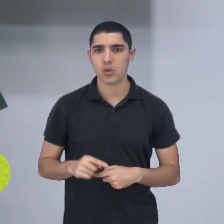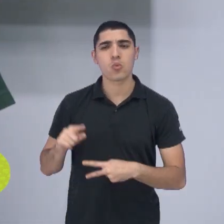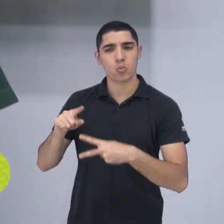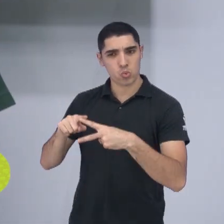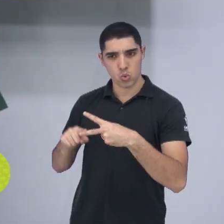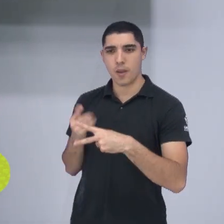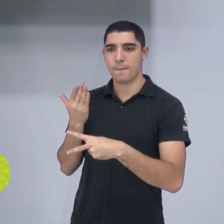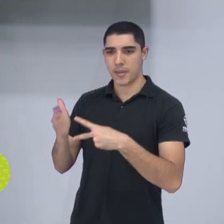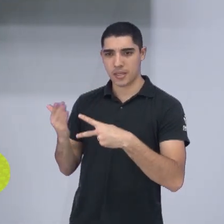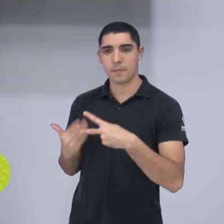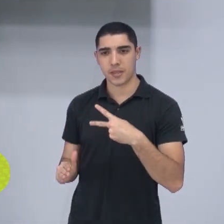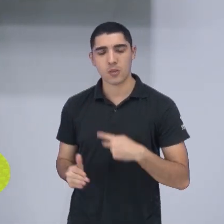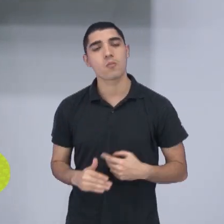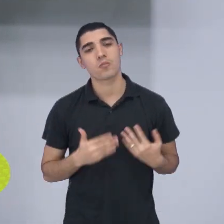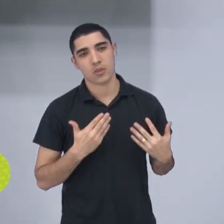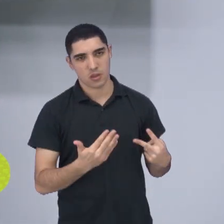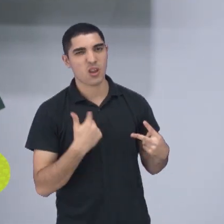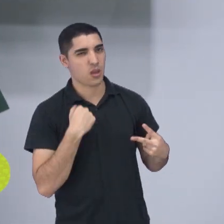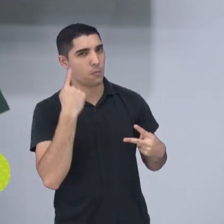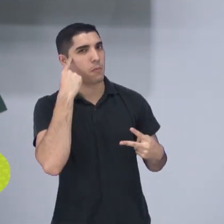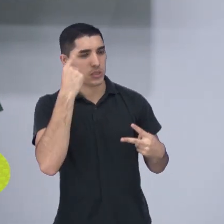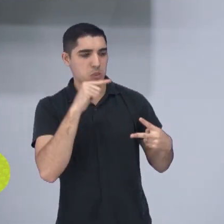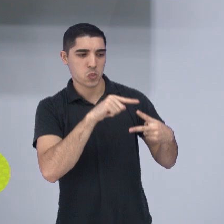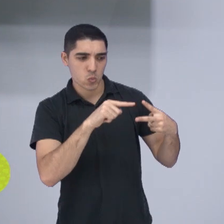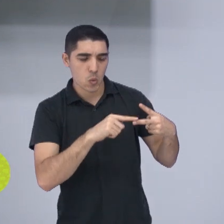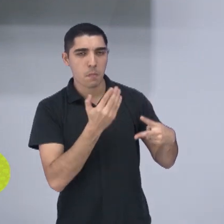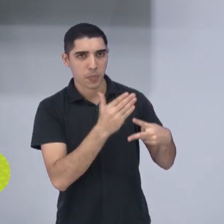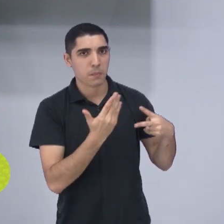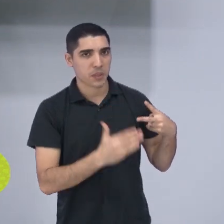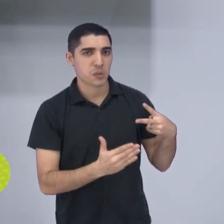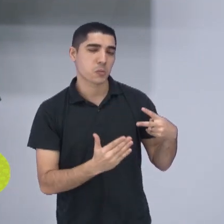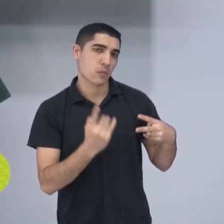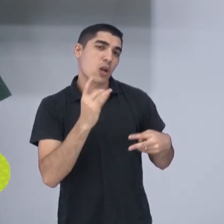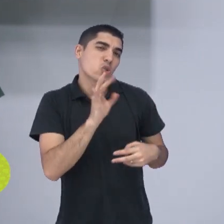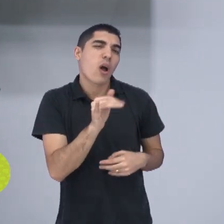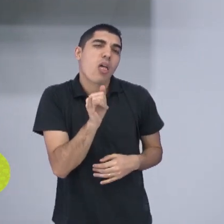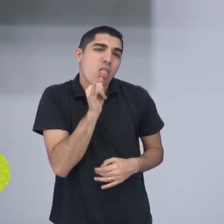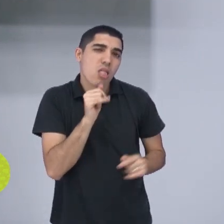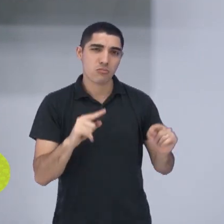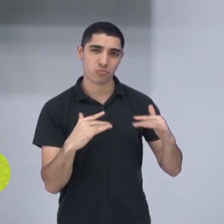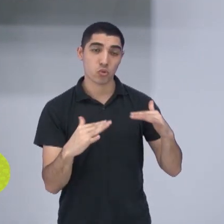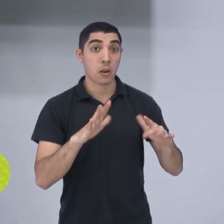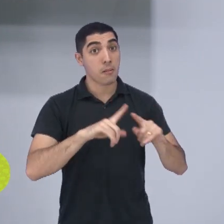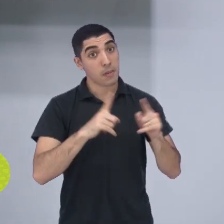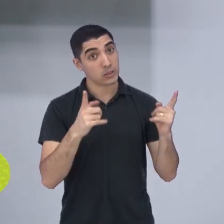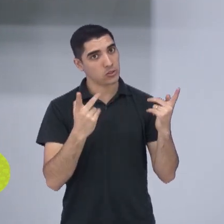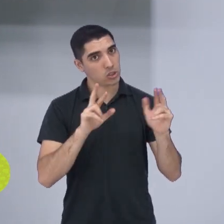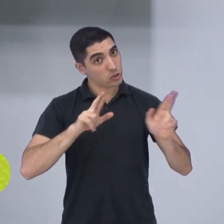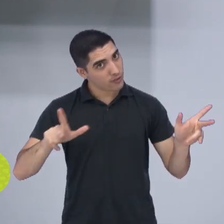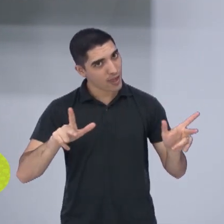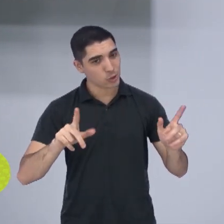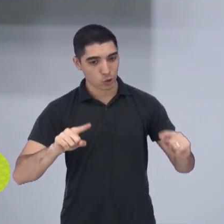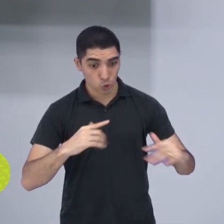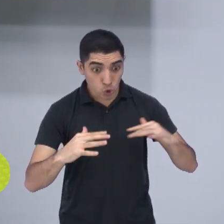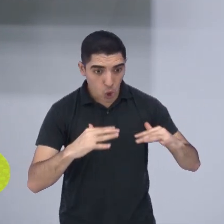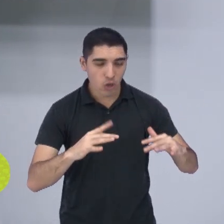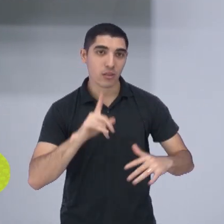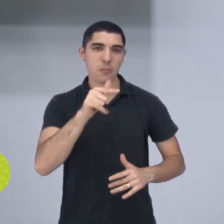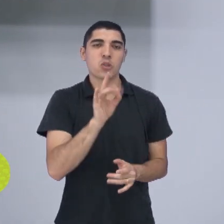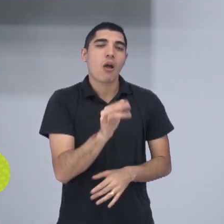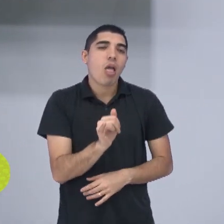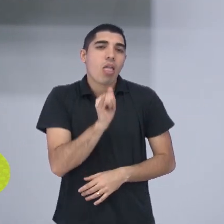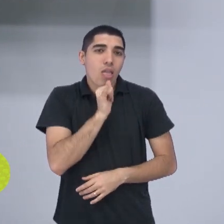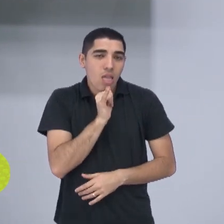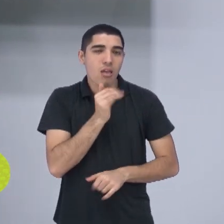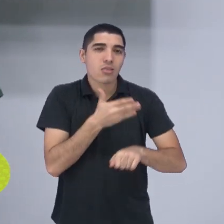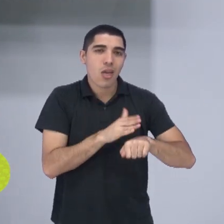também, acredito que deve ter perdido esse jogo treino. Mas questão, né, de jogo é jogo, treino é treino, então apaga-se o que